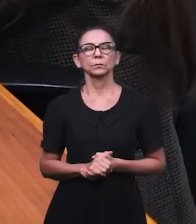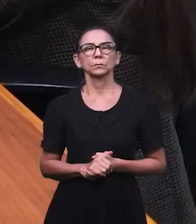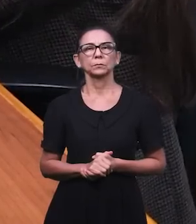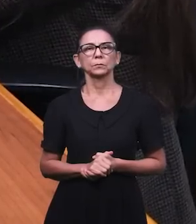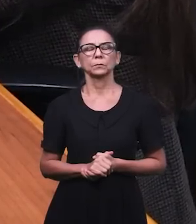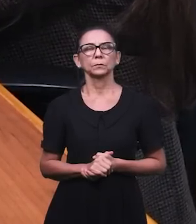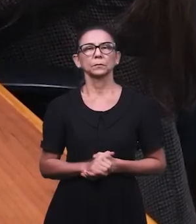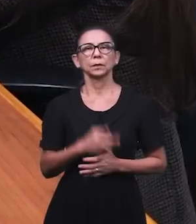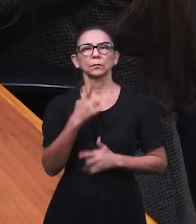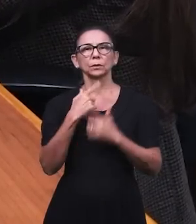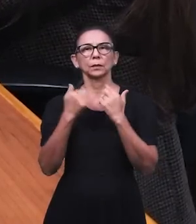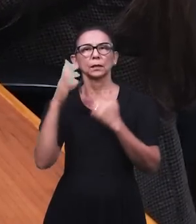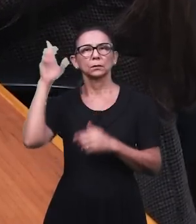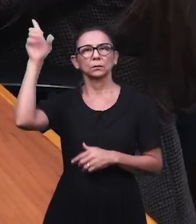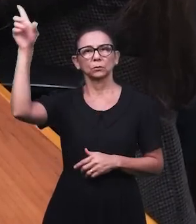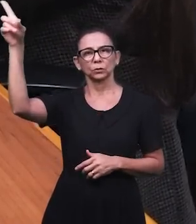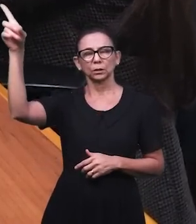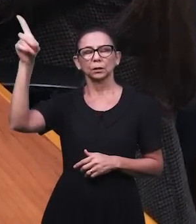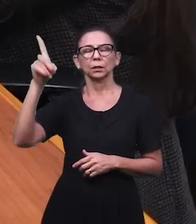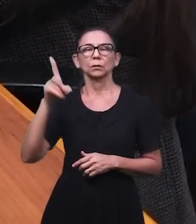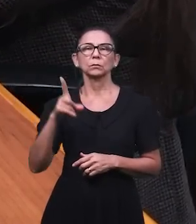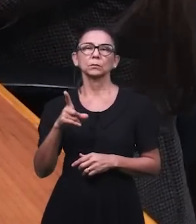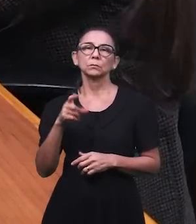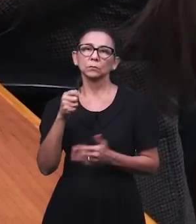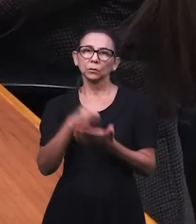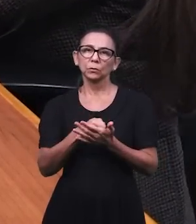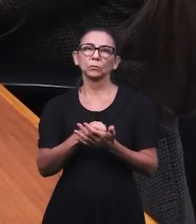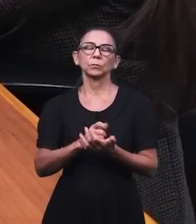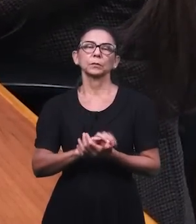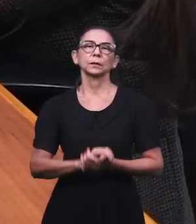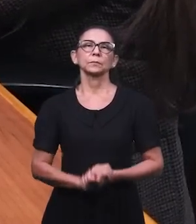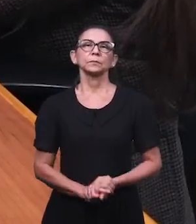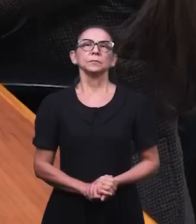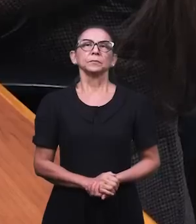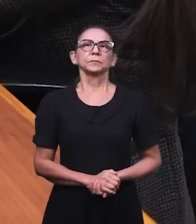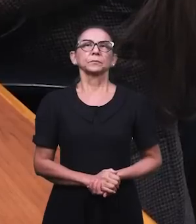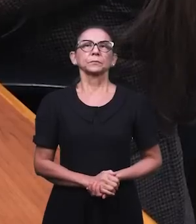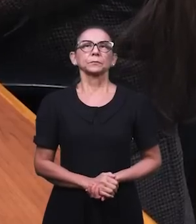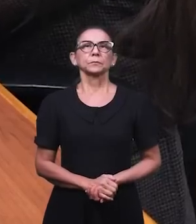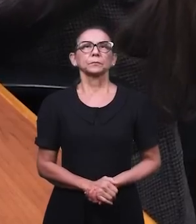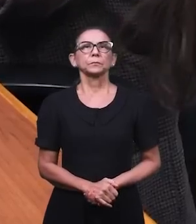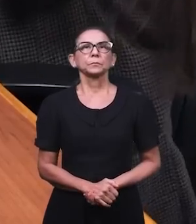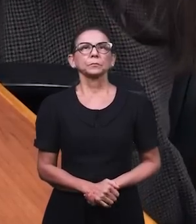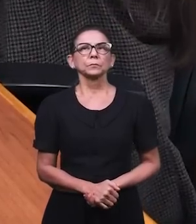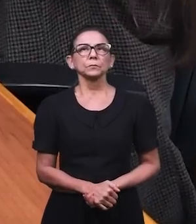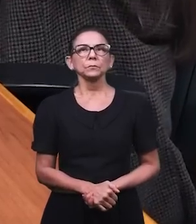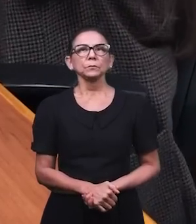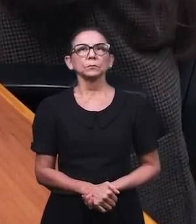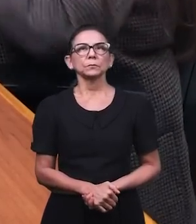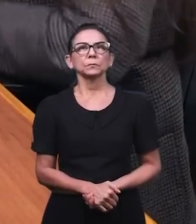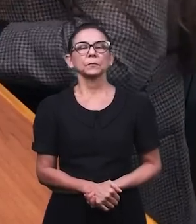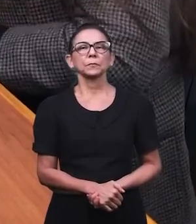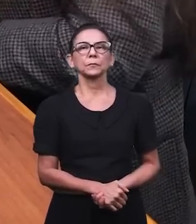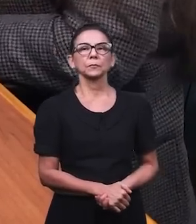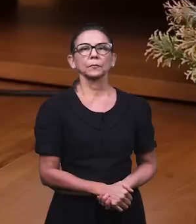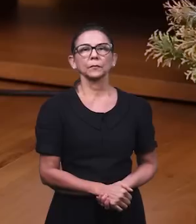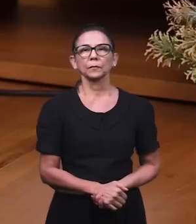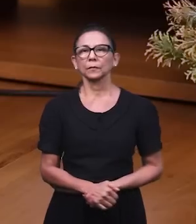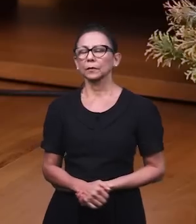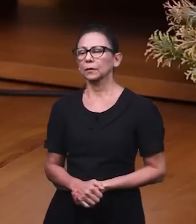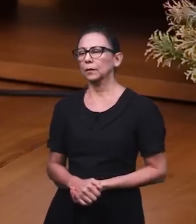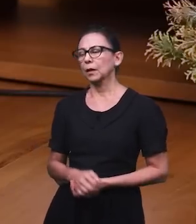estão assim, né, em consonância com o que Deus quer para a nossa vida, eles se realizam. É isso aí. Olha, e hoje